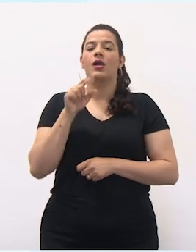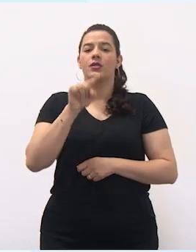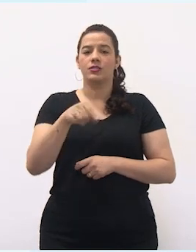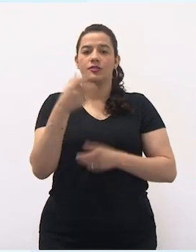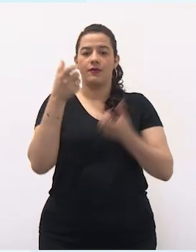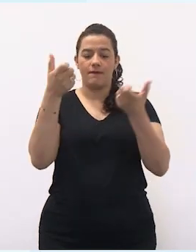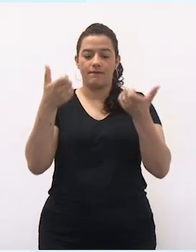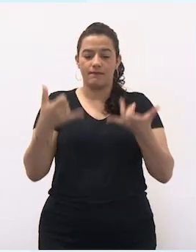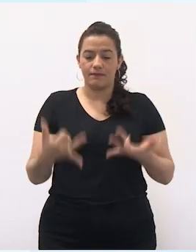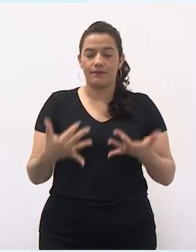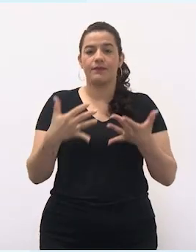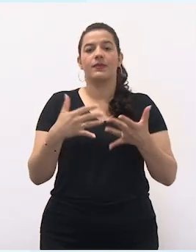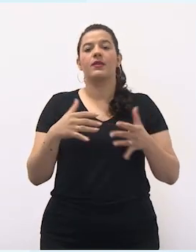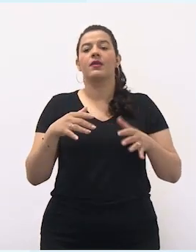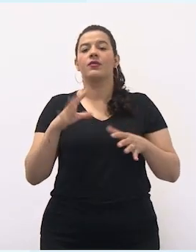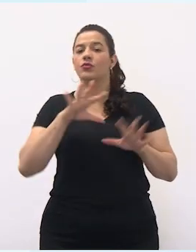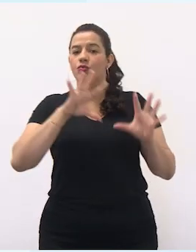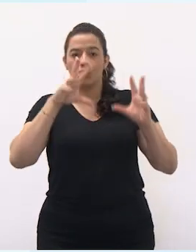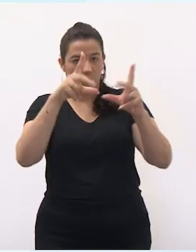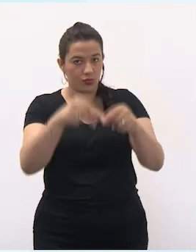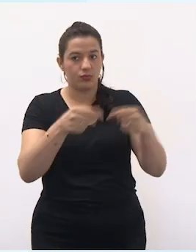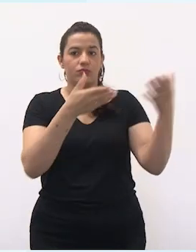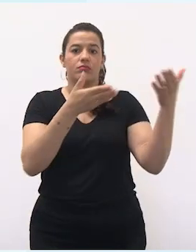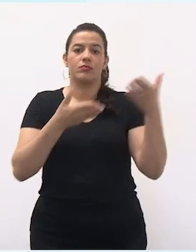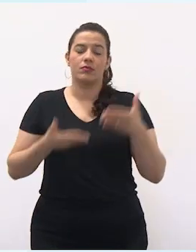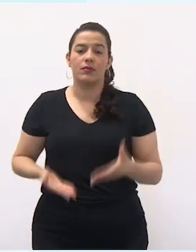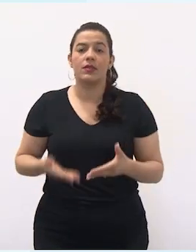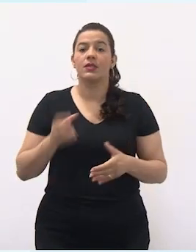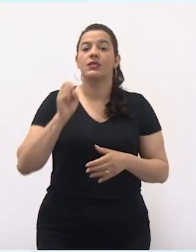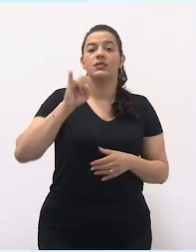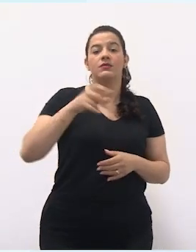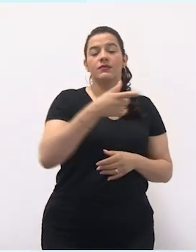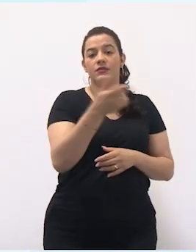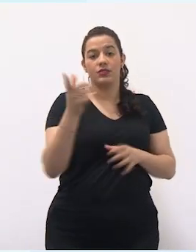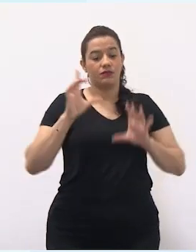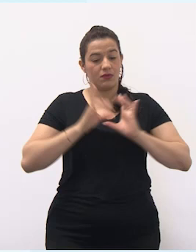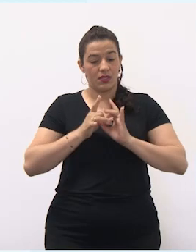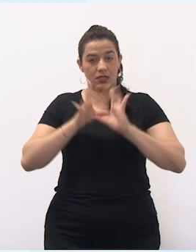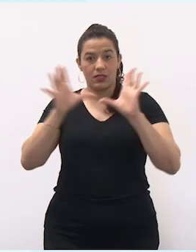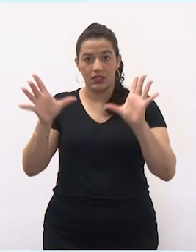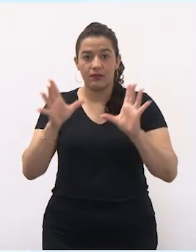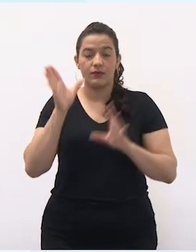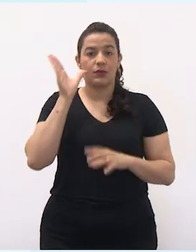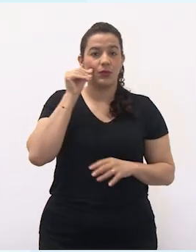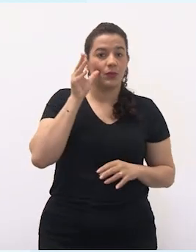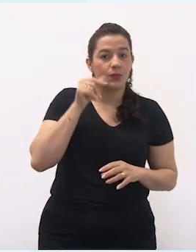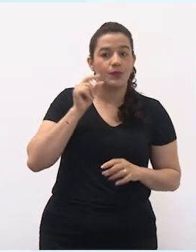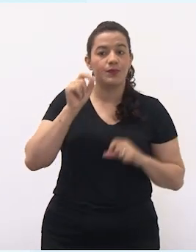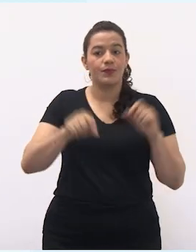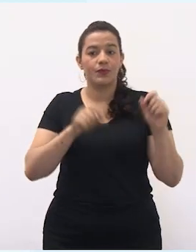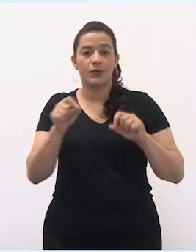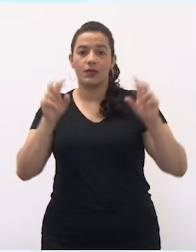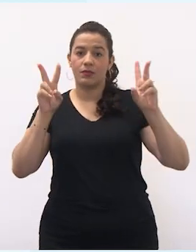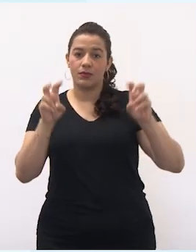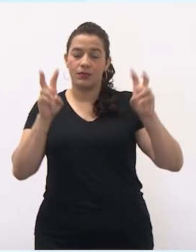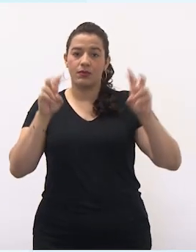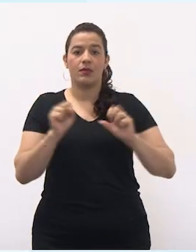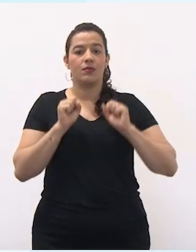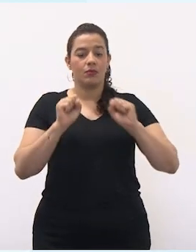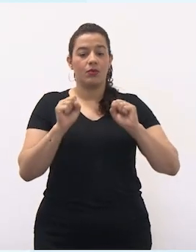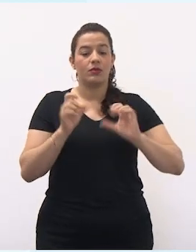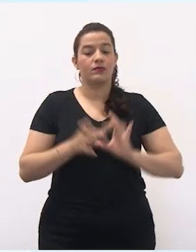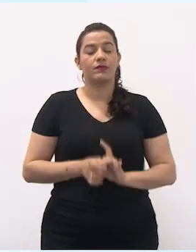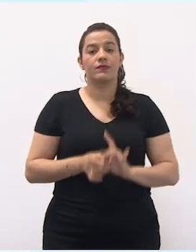separação, estão todos convidados, se vocês tiverem disponibilidade, interesse pelo tema, depois vai ficar disponível